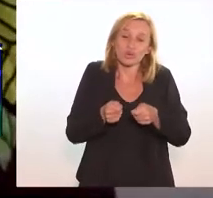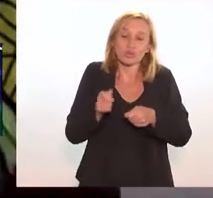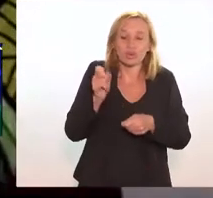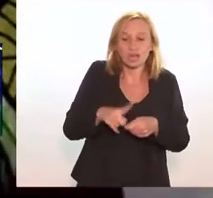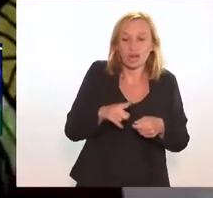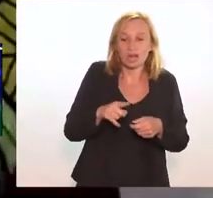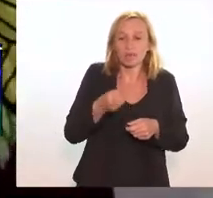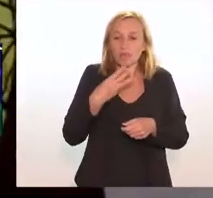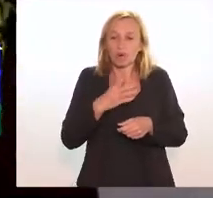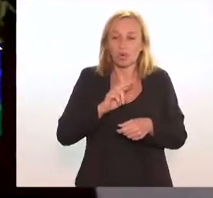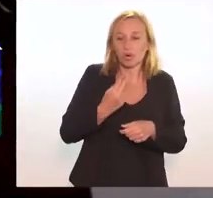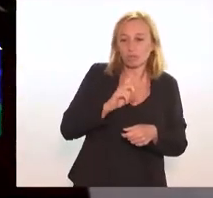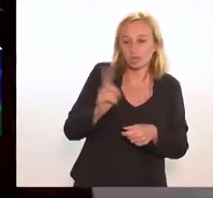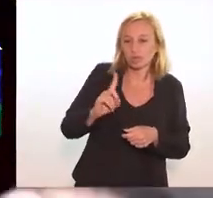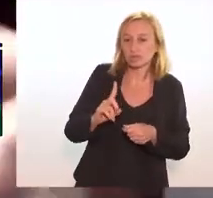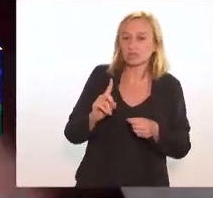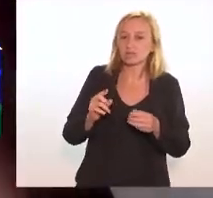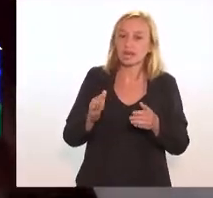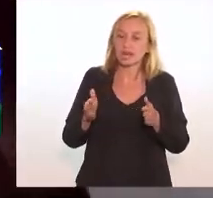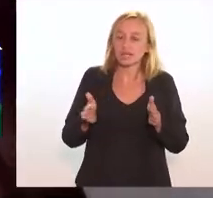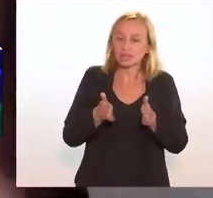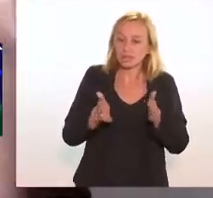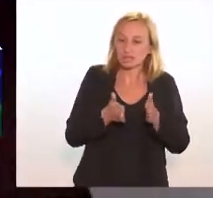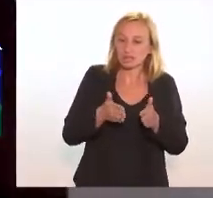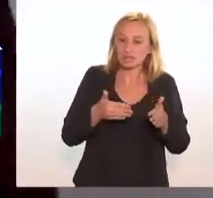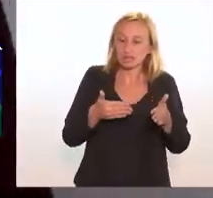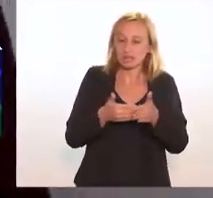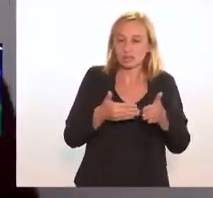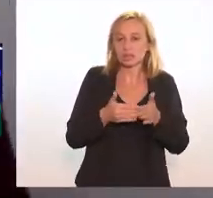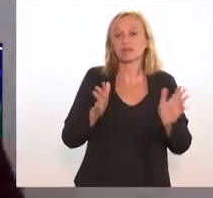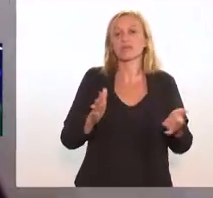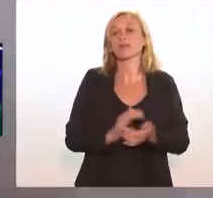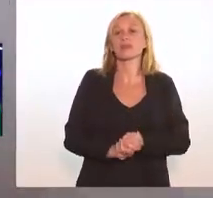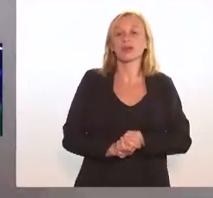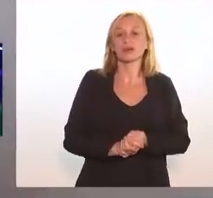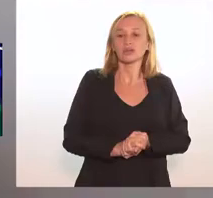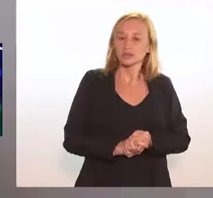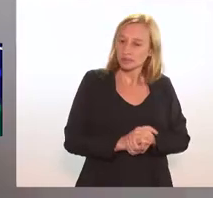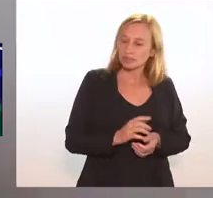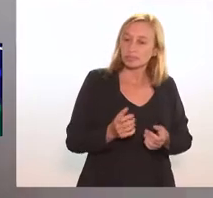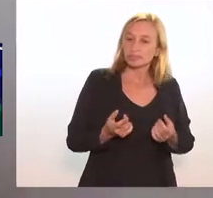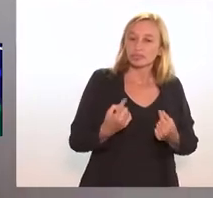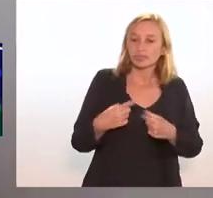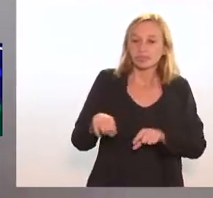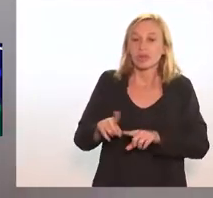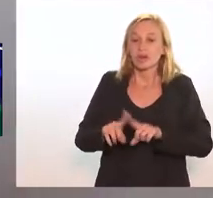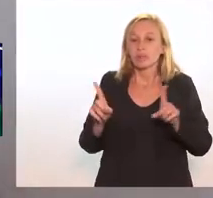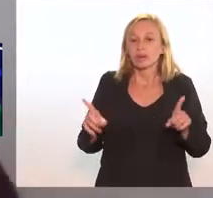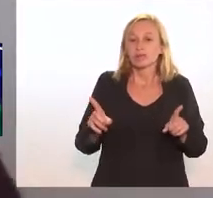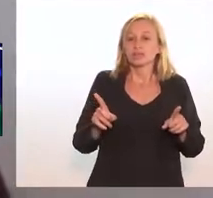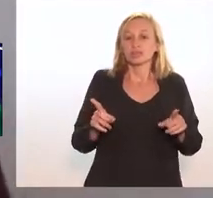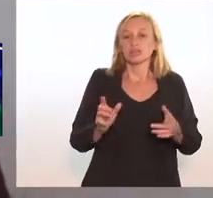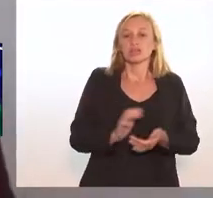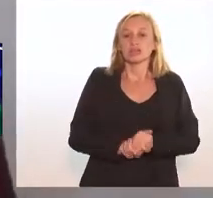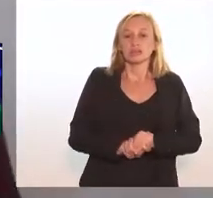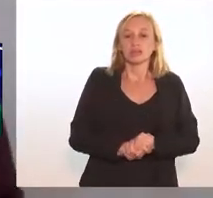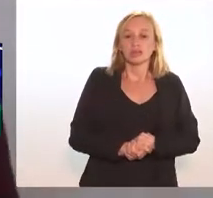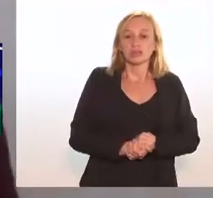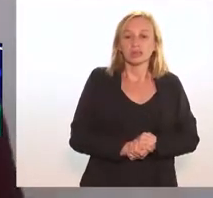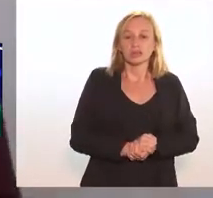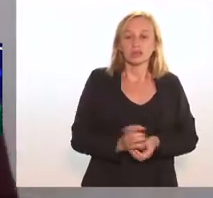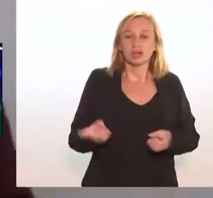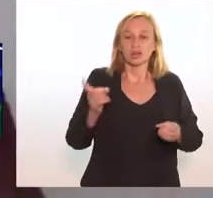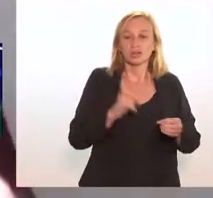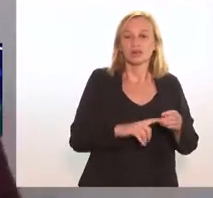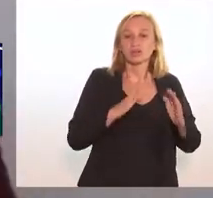ou não está muito mais debilitado. Então, há essa contradição, mas, para isso, o